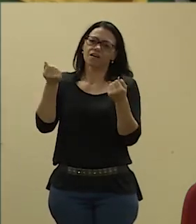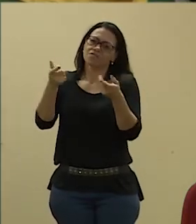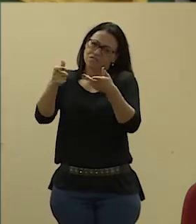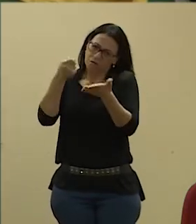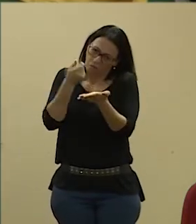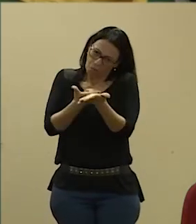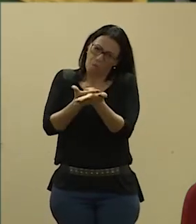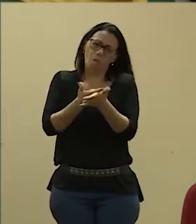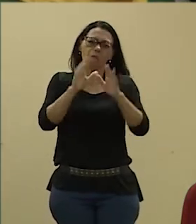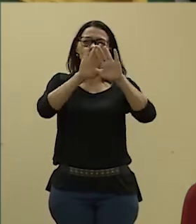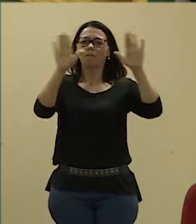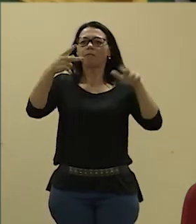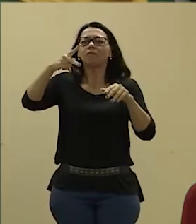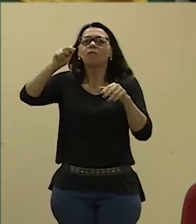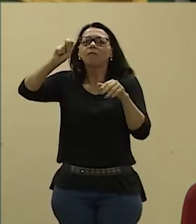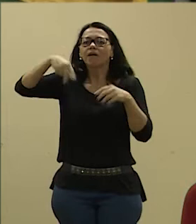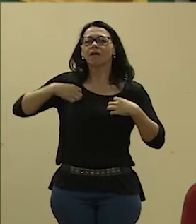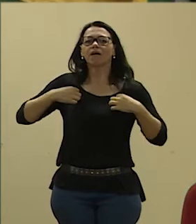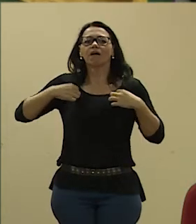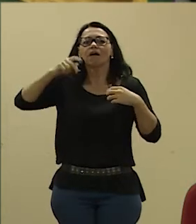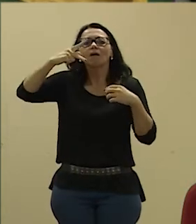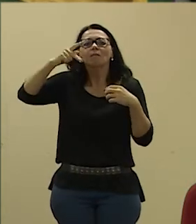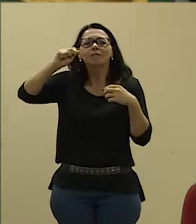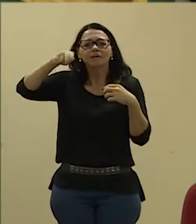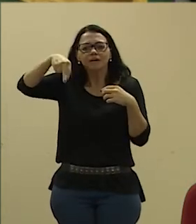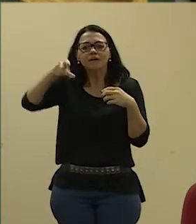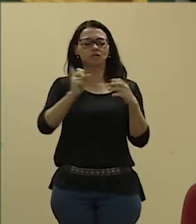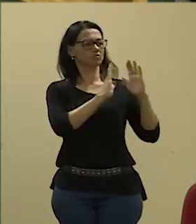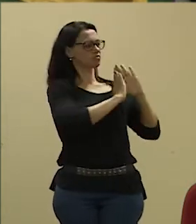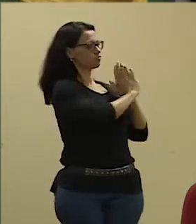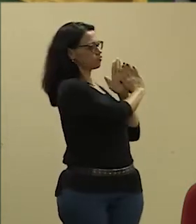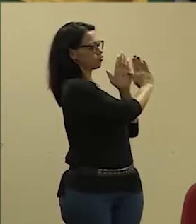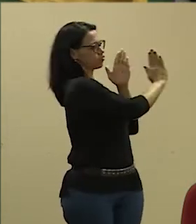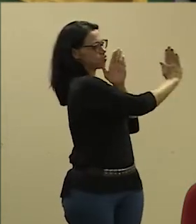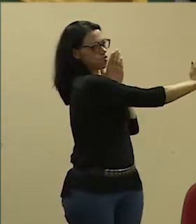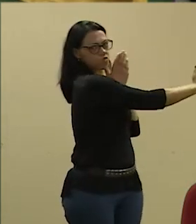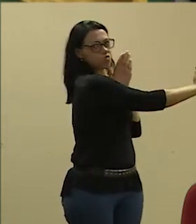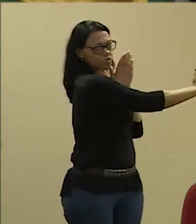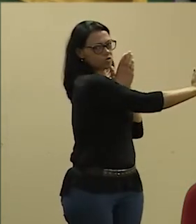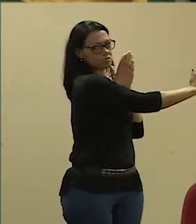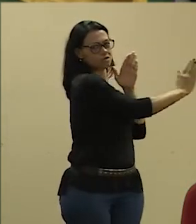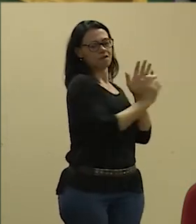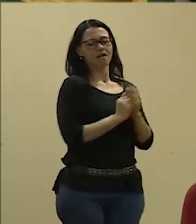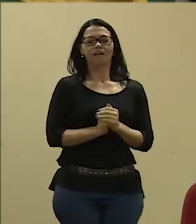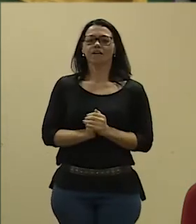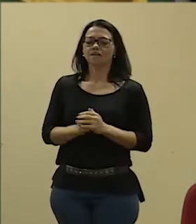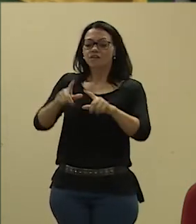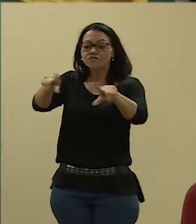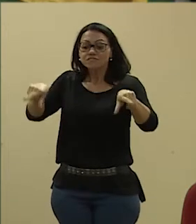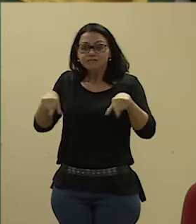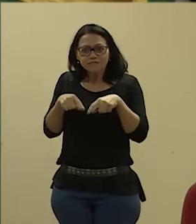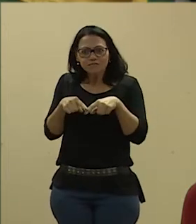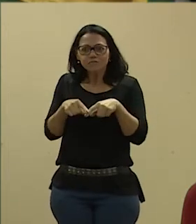no seu escritório tal mas não quero fazer isso então am ambiente de trabalho bacana e que isso vai compor